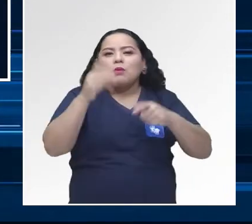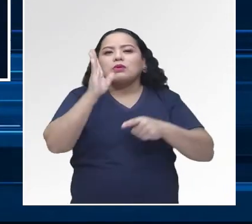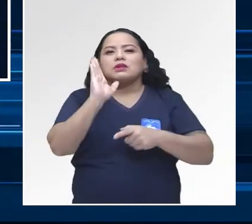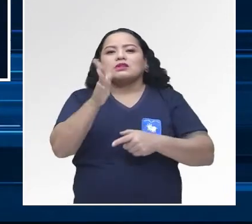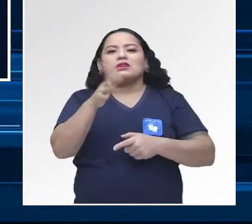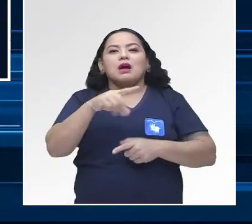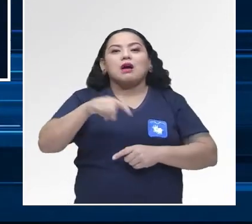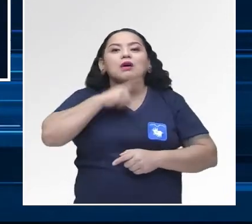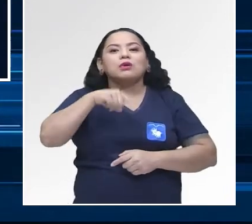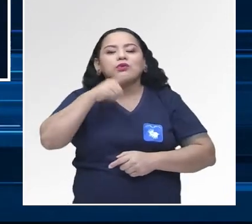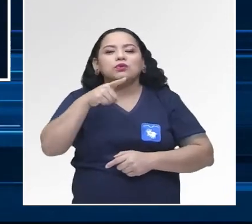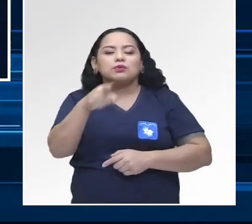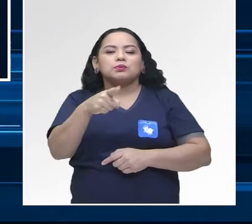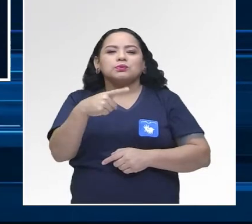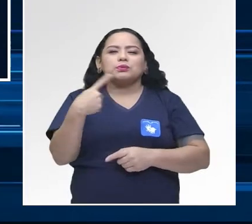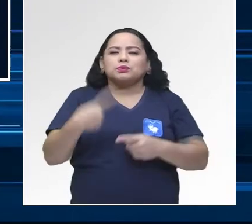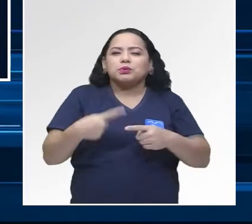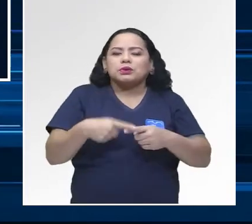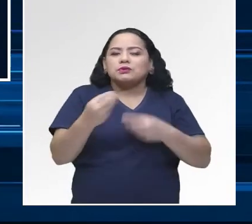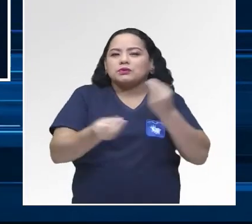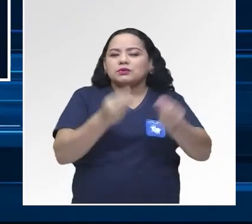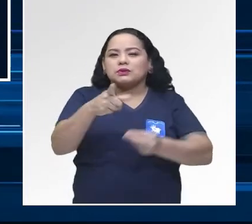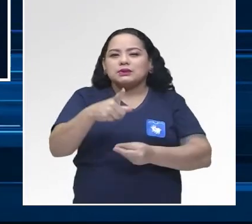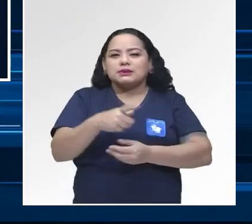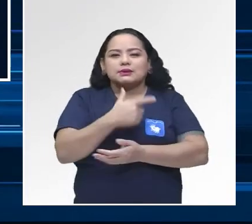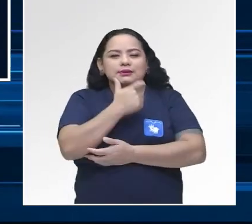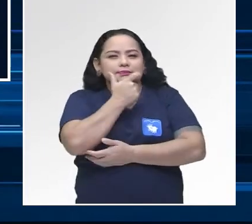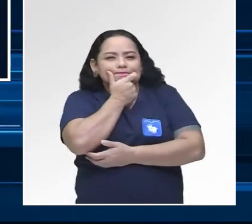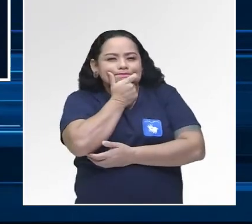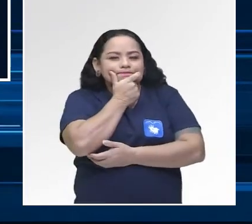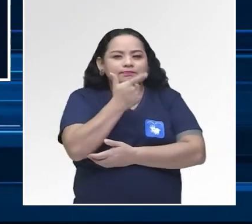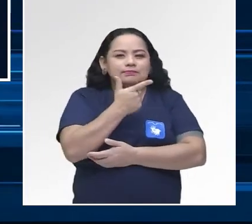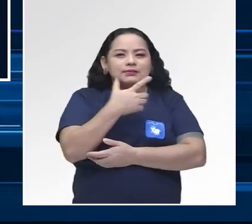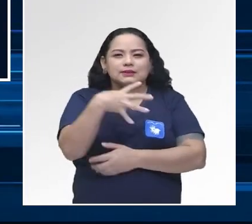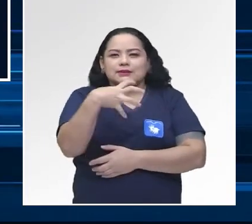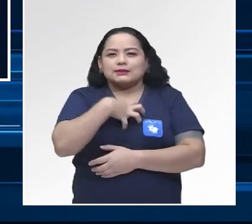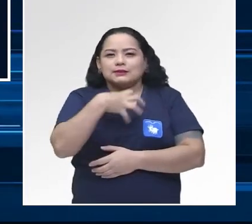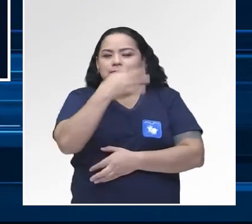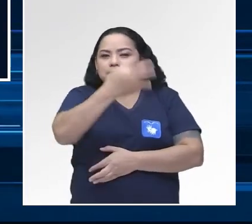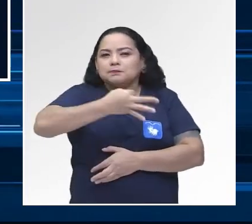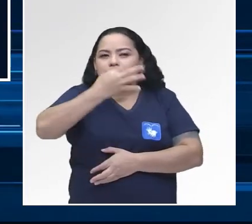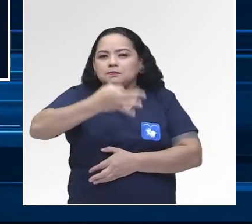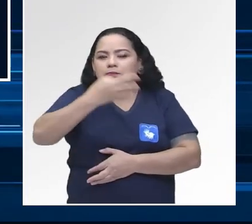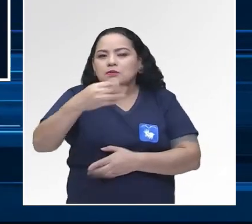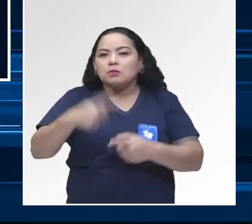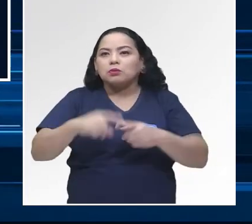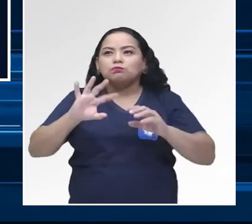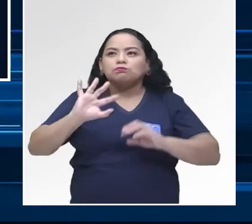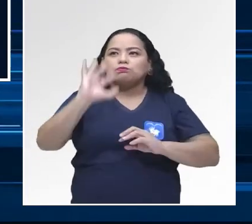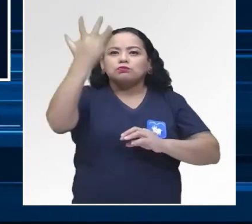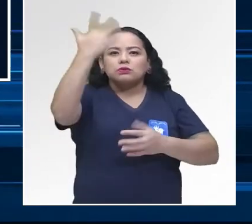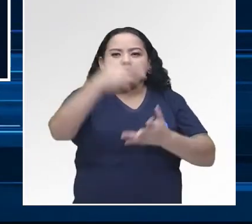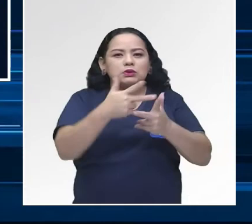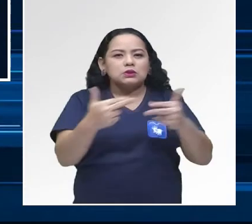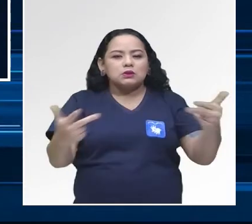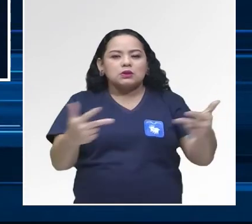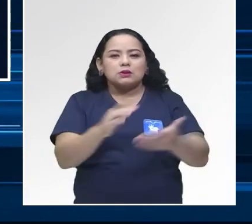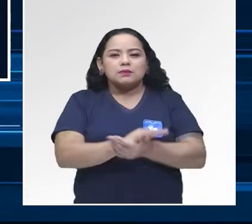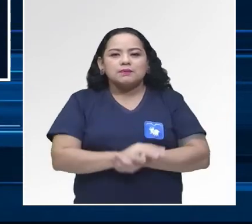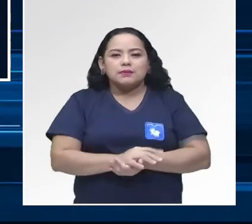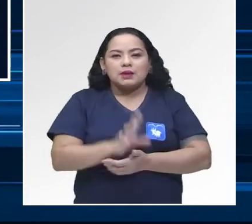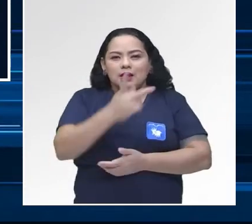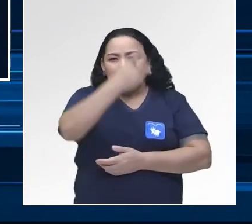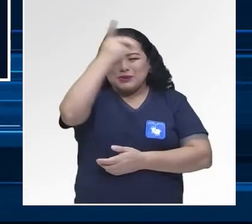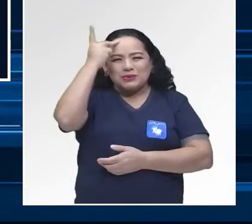tem dúvida, porque você tem aquele senso crítico diante das coisas. A pessoa que acha que